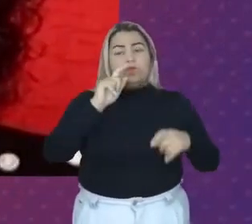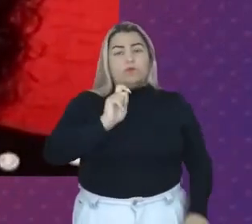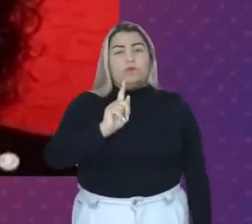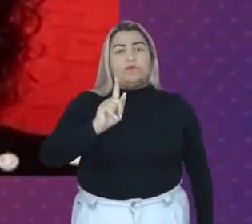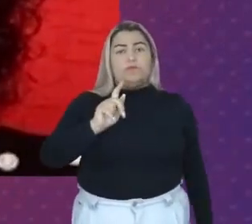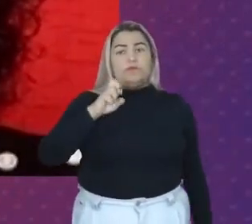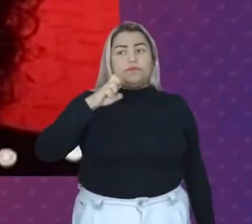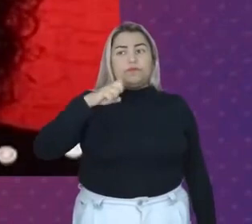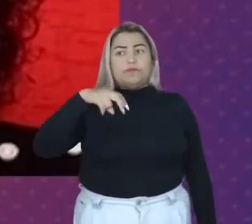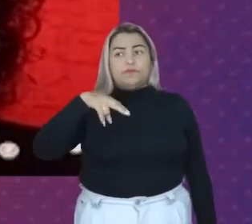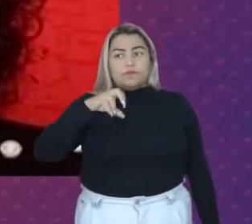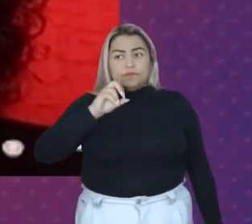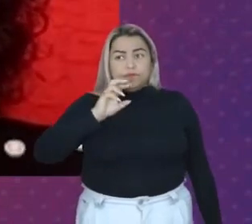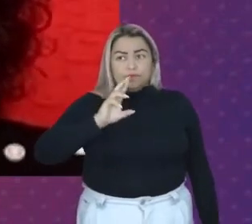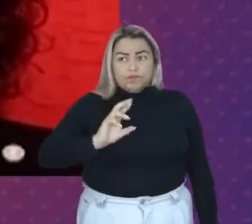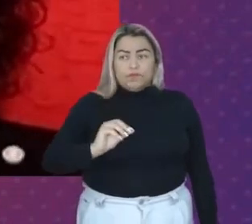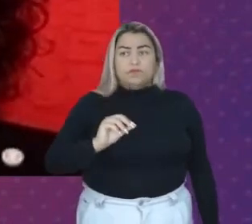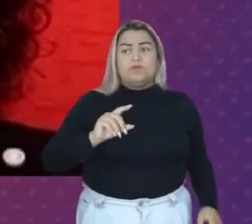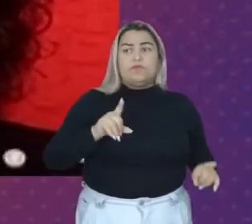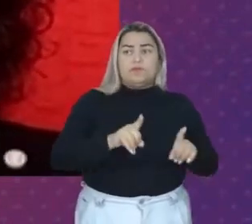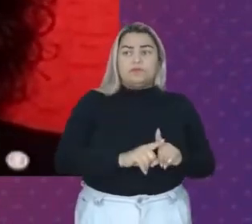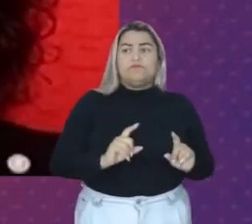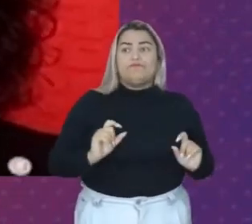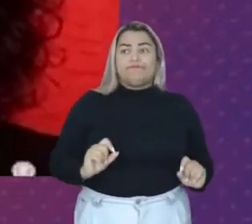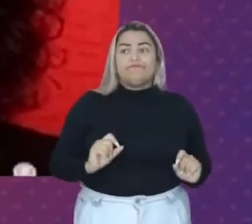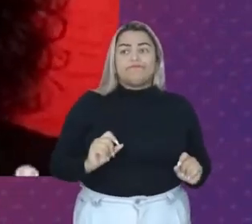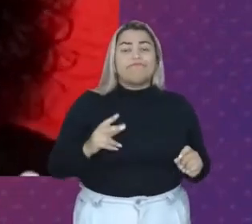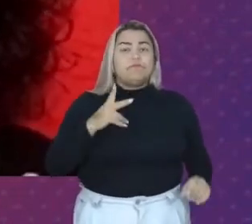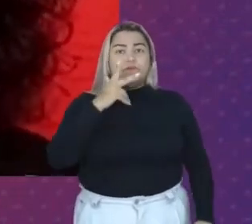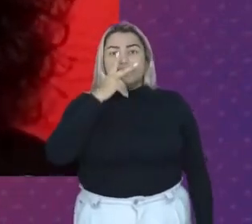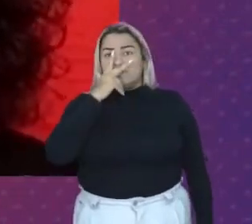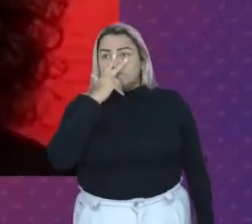trabalho, às vezes, ela pode parecer